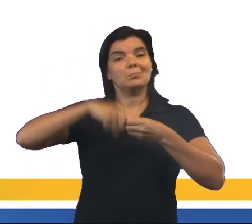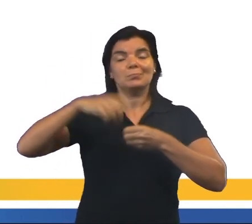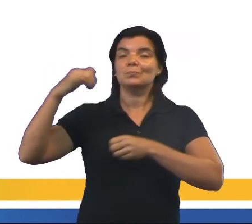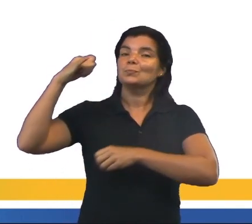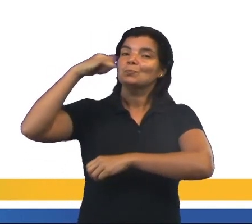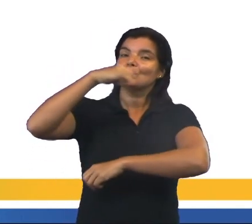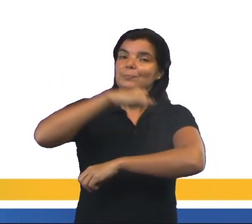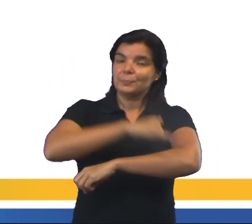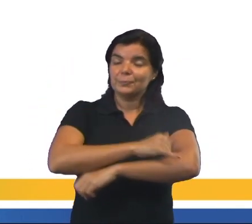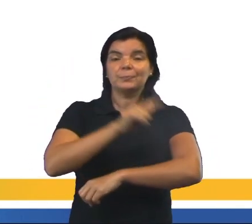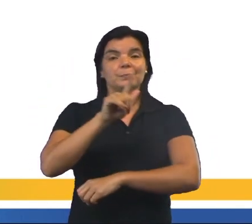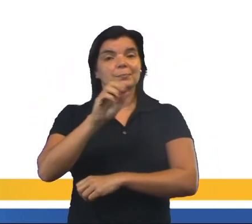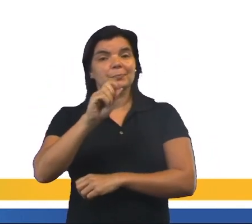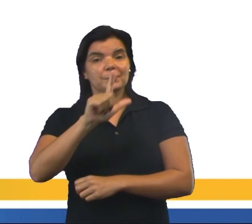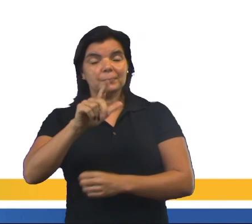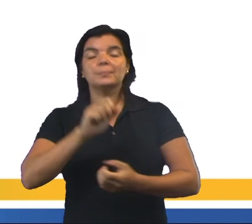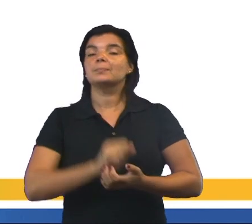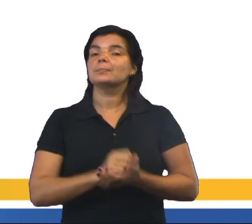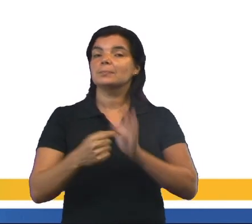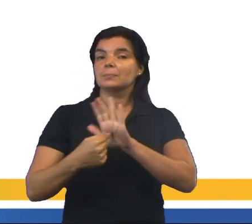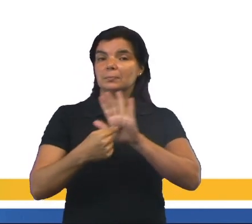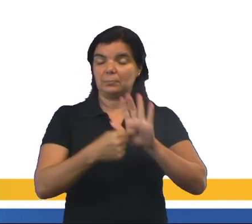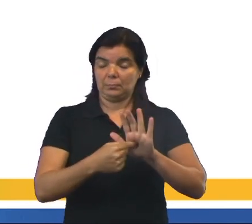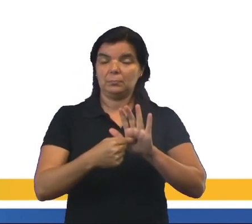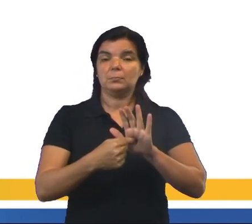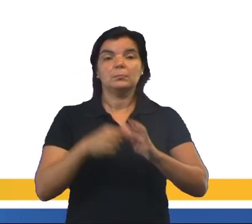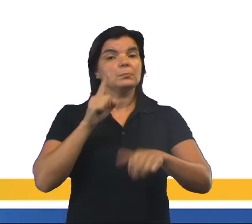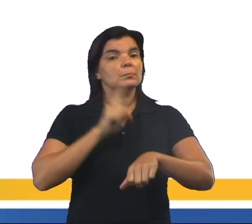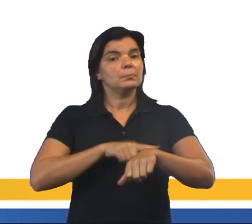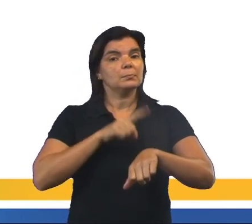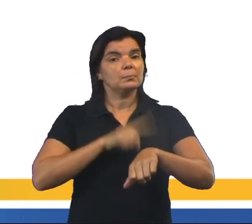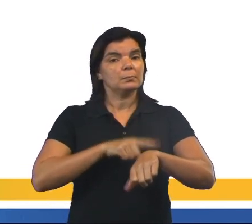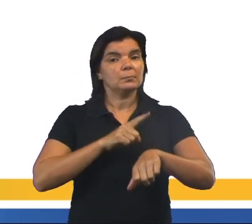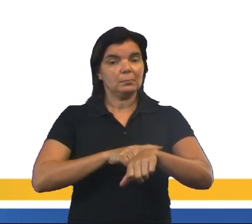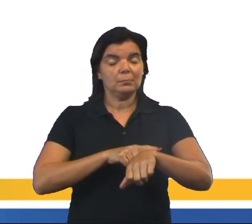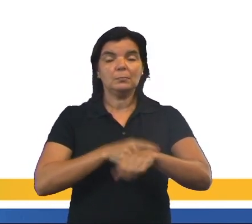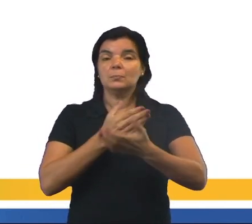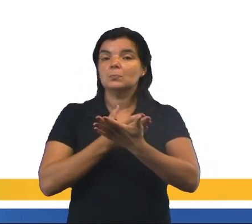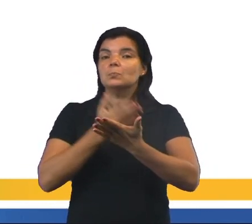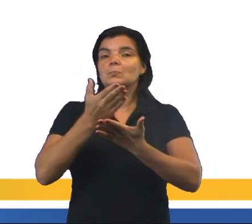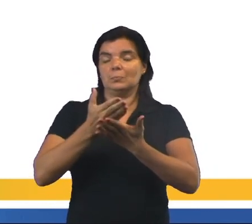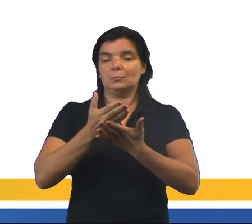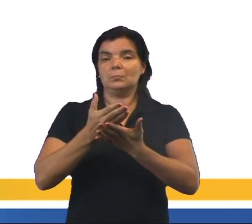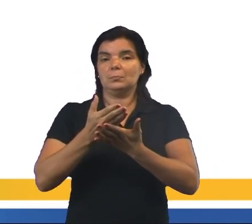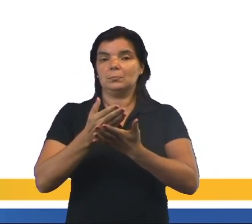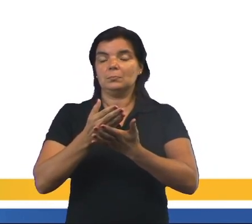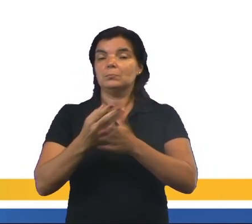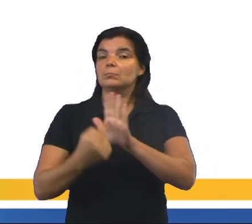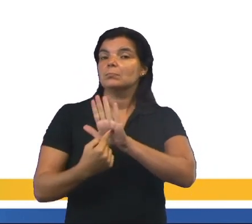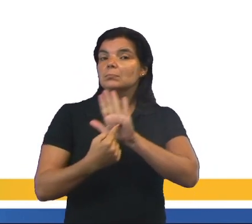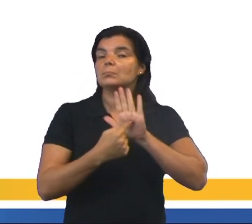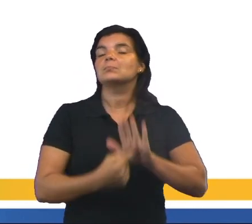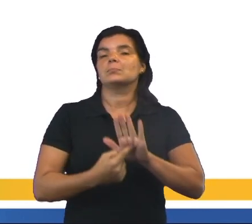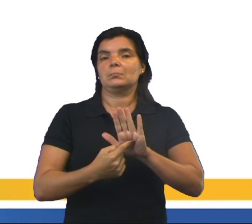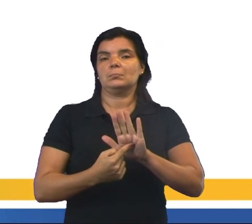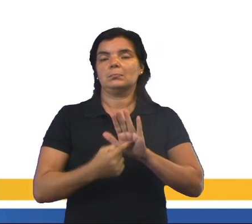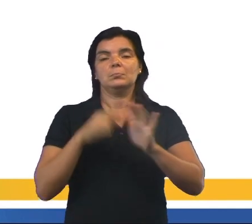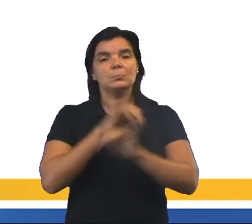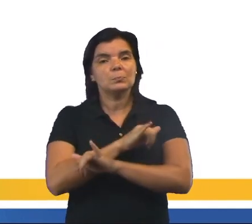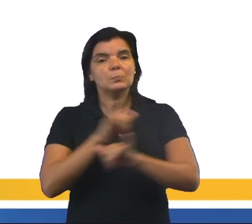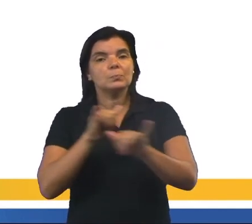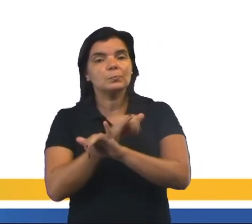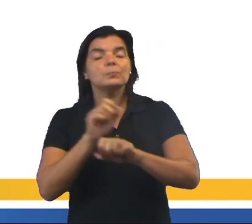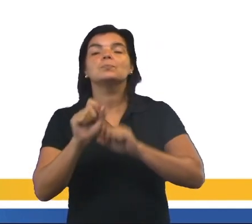voos. Vejam que essa expressão que indica tempo, ela está no início, dando destaque,